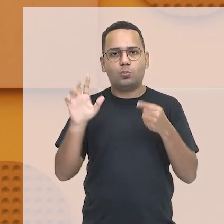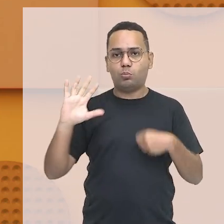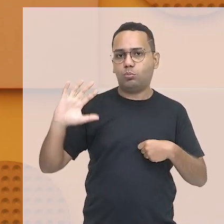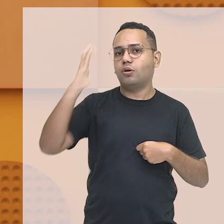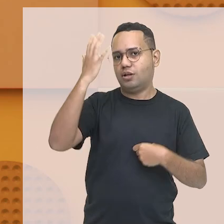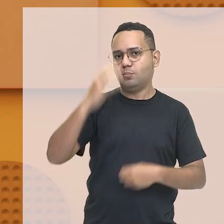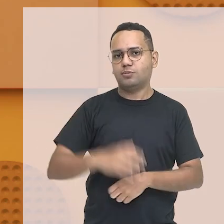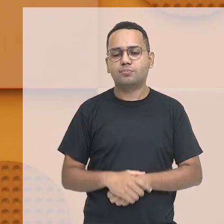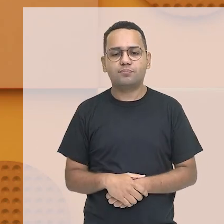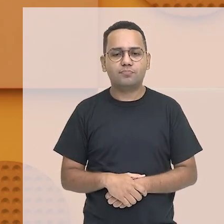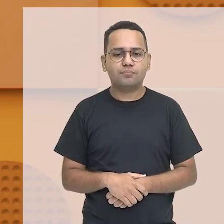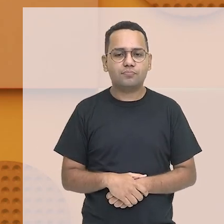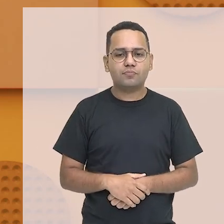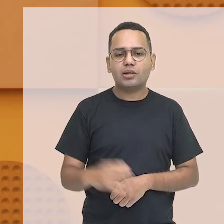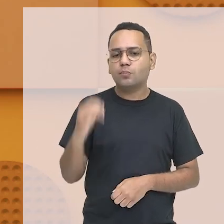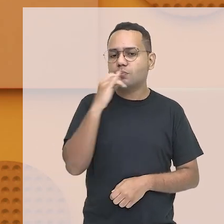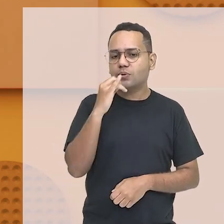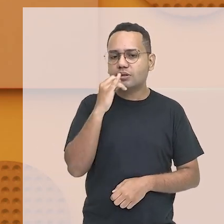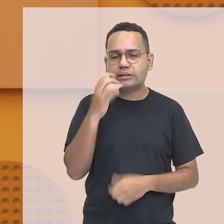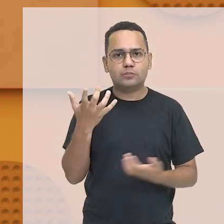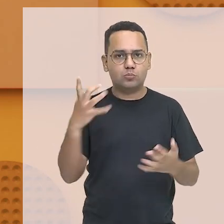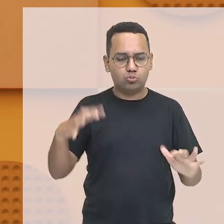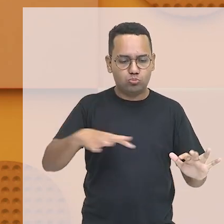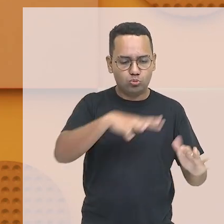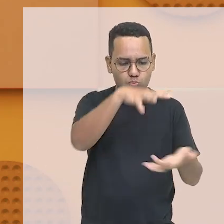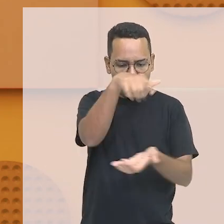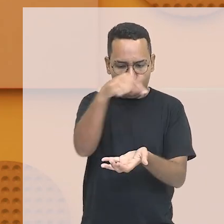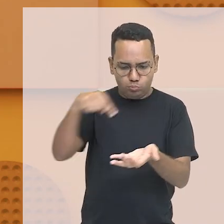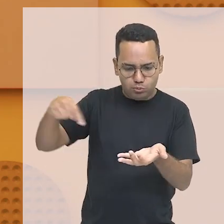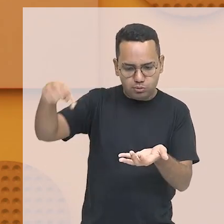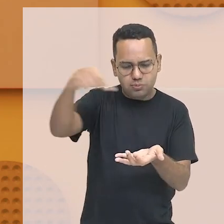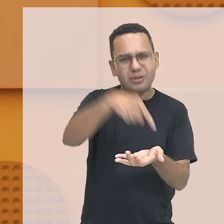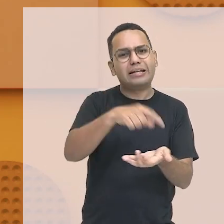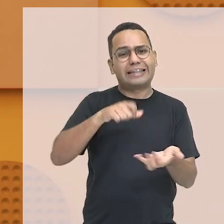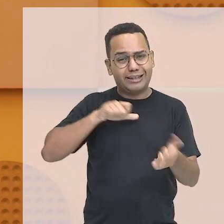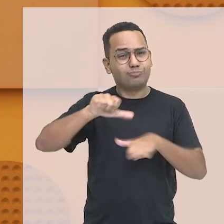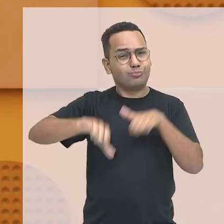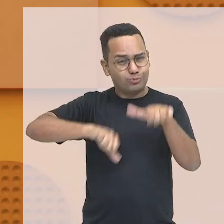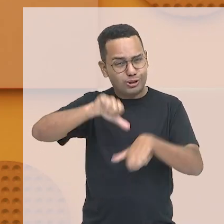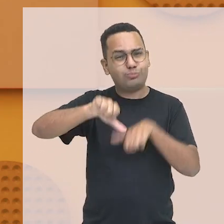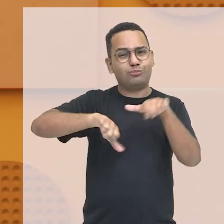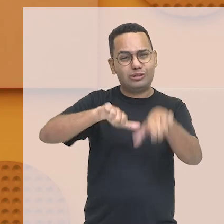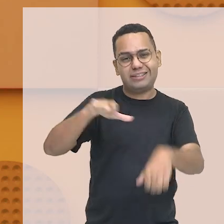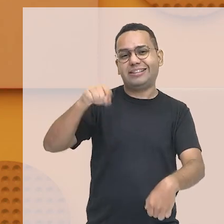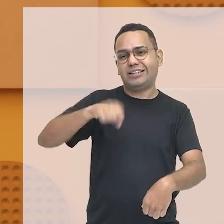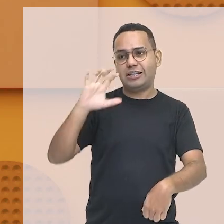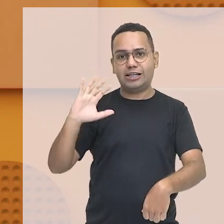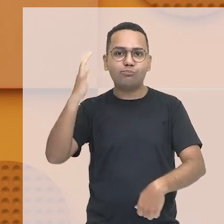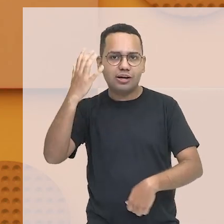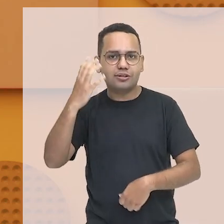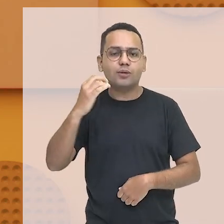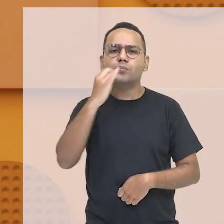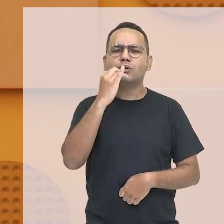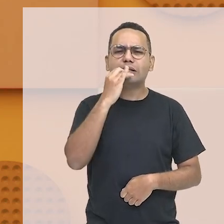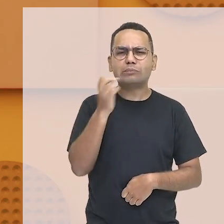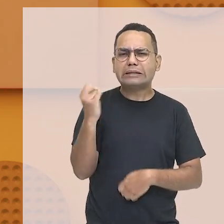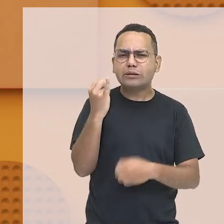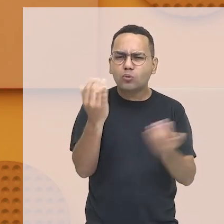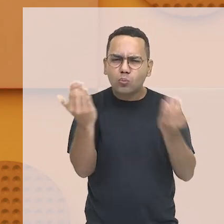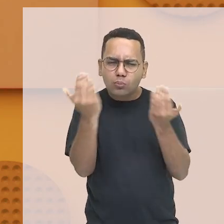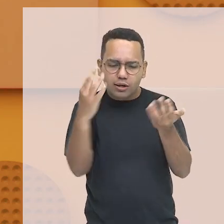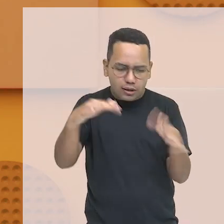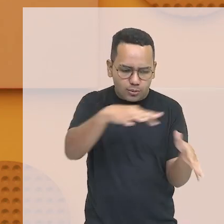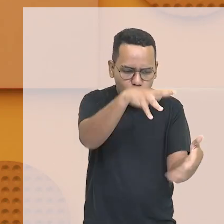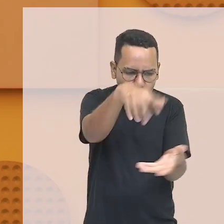nosso planeta, ele passa aí por várias mudanças. Vocês podem imaginar a quantidade de indústrias que a gente tem ao redor do planeta,